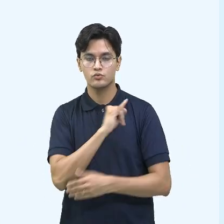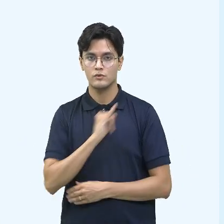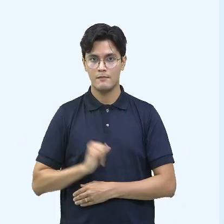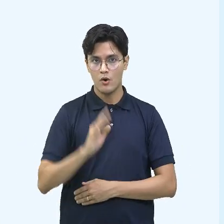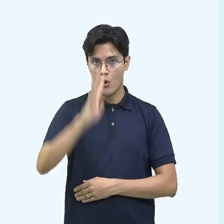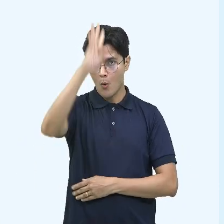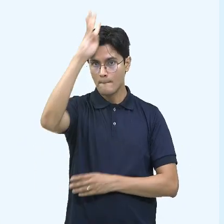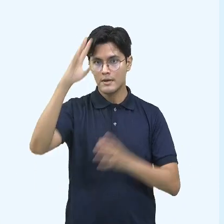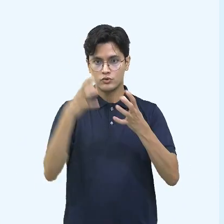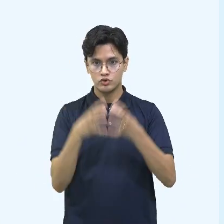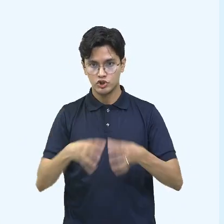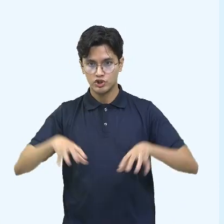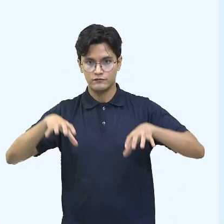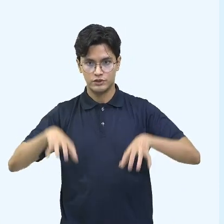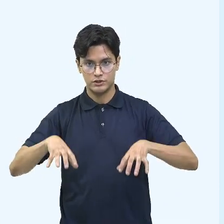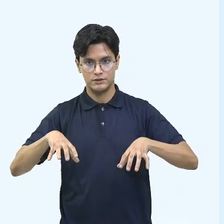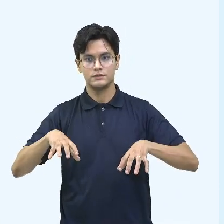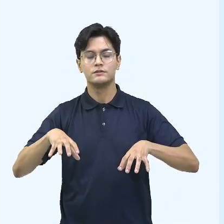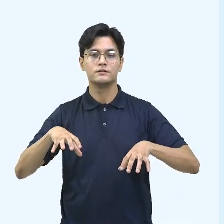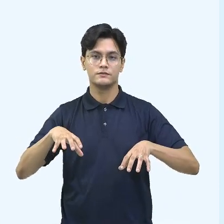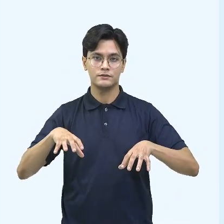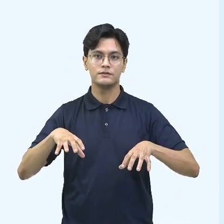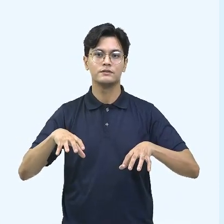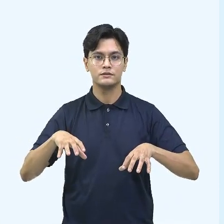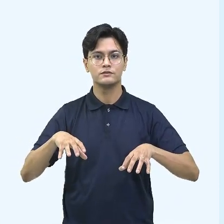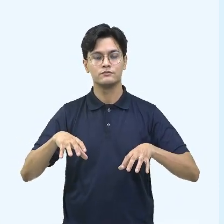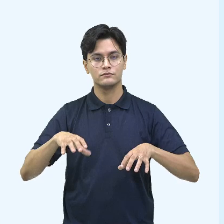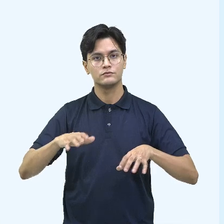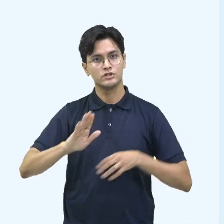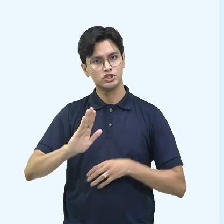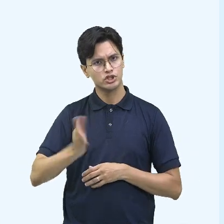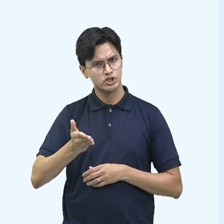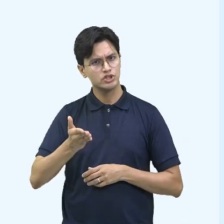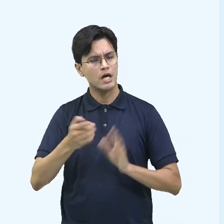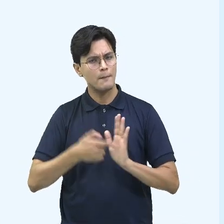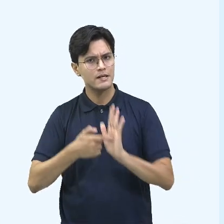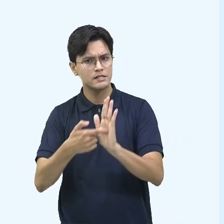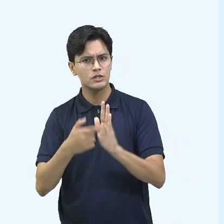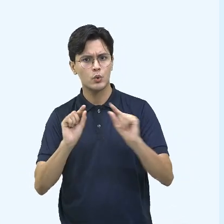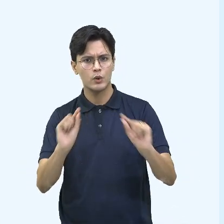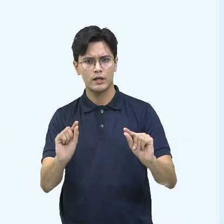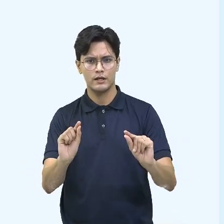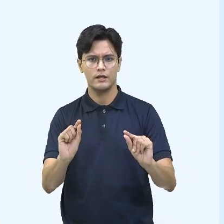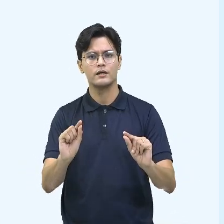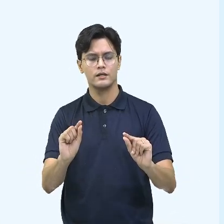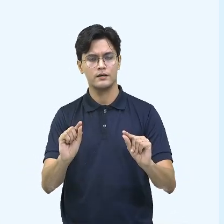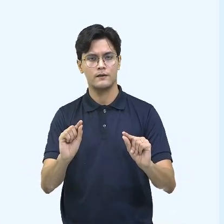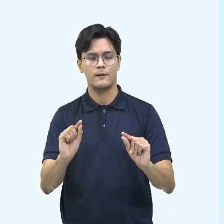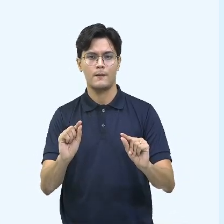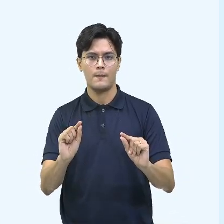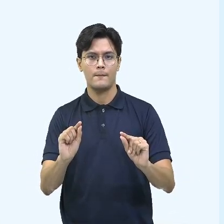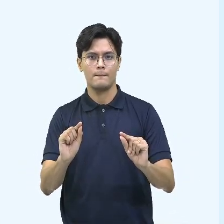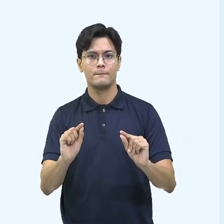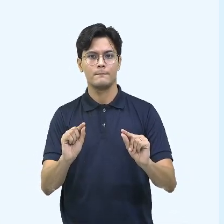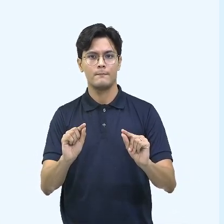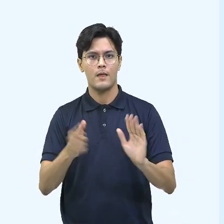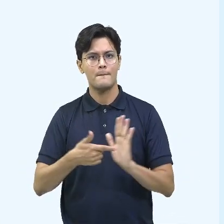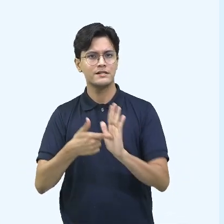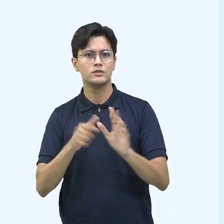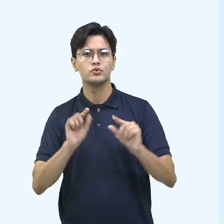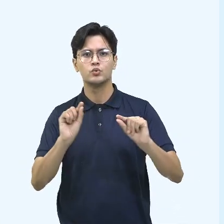Império Romano, ele já nos apresenta justamente que